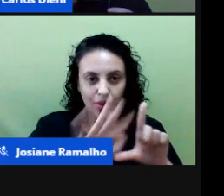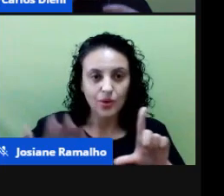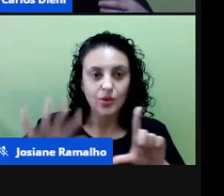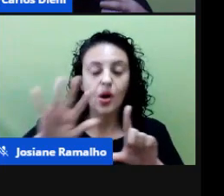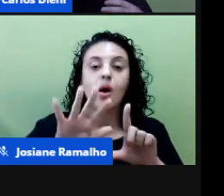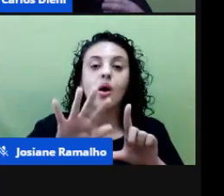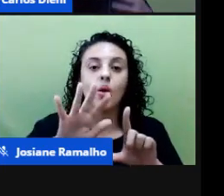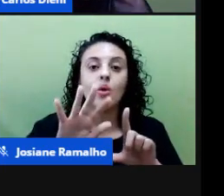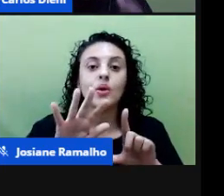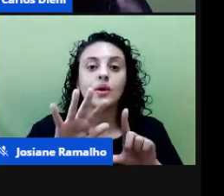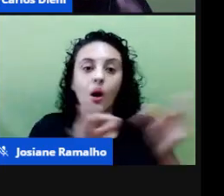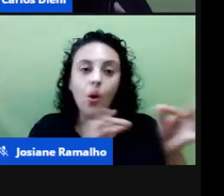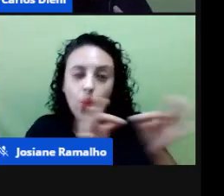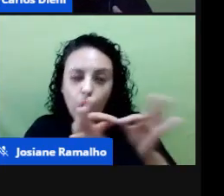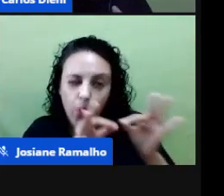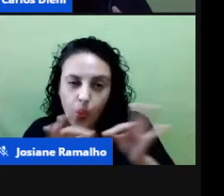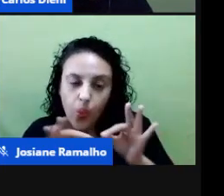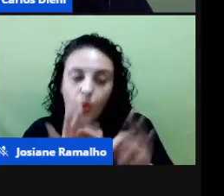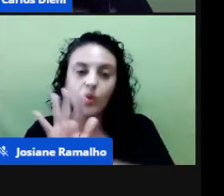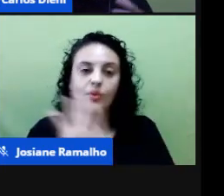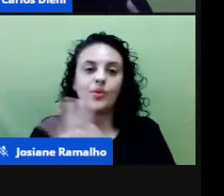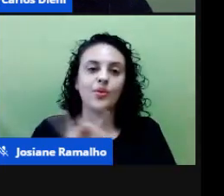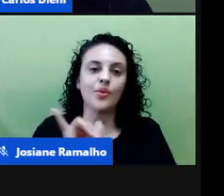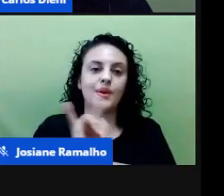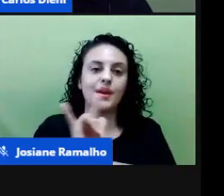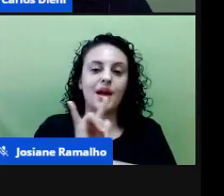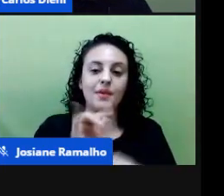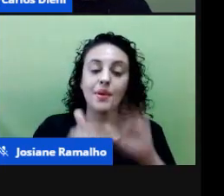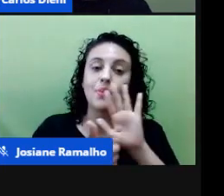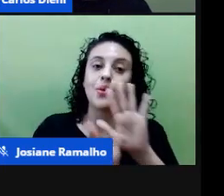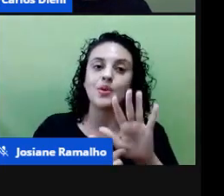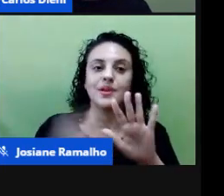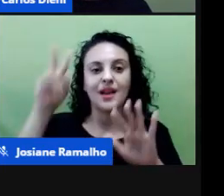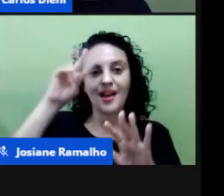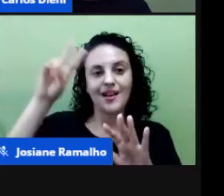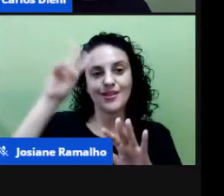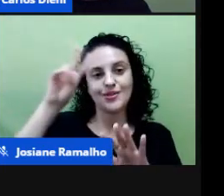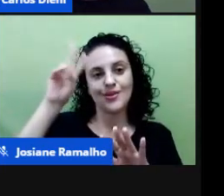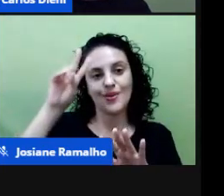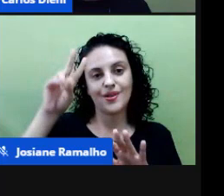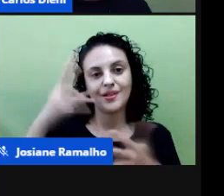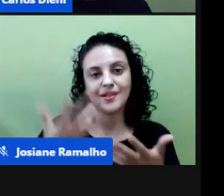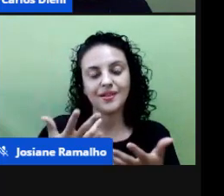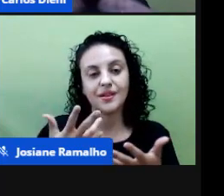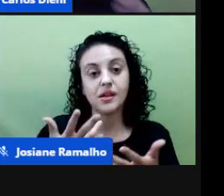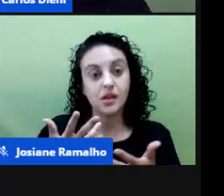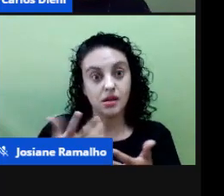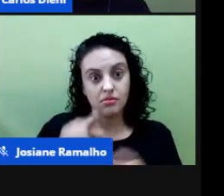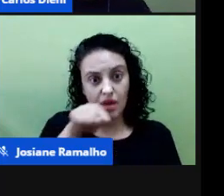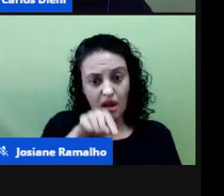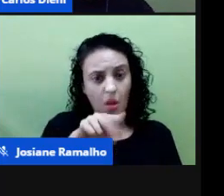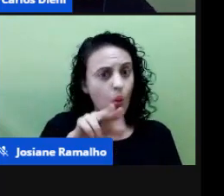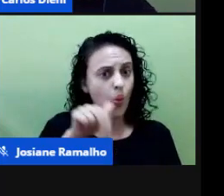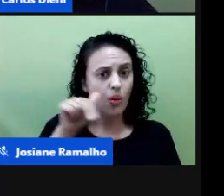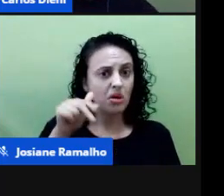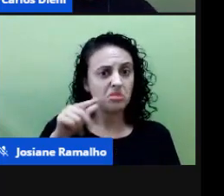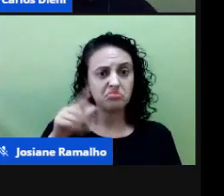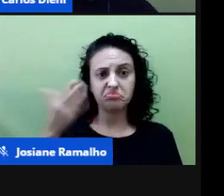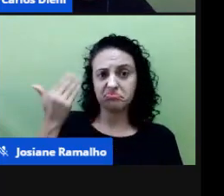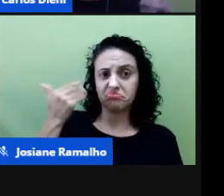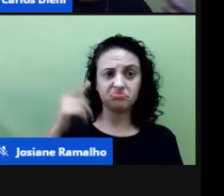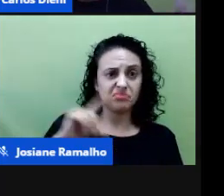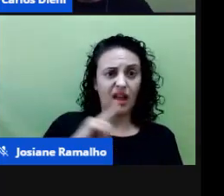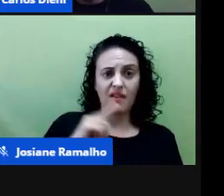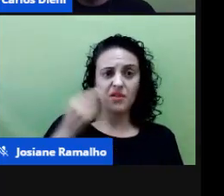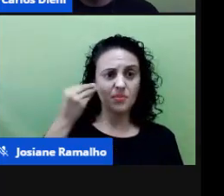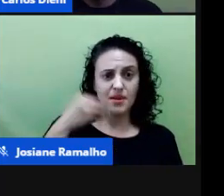forma e qualquer um pode contar. Ela nunca tinha tido uma experiência audiovisual antes, mas está conseguindo e está ficando